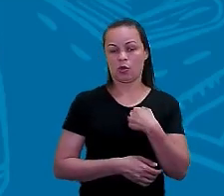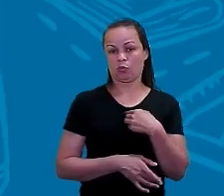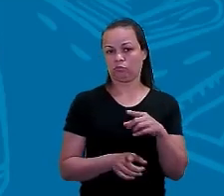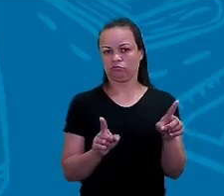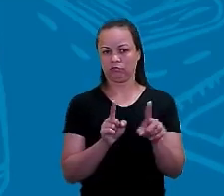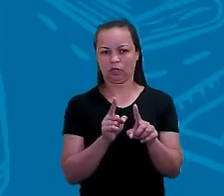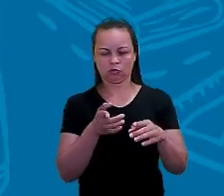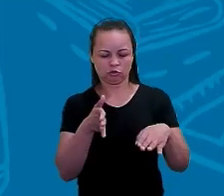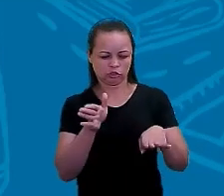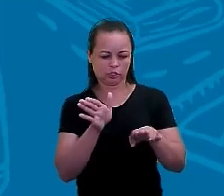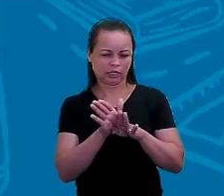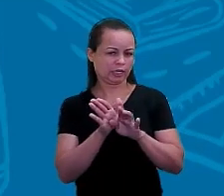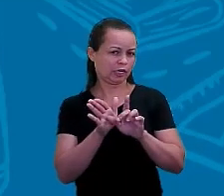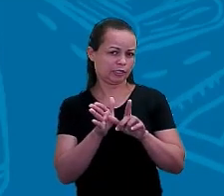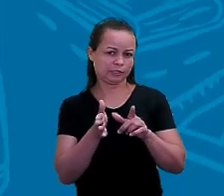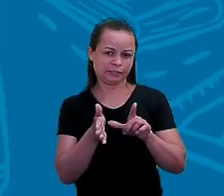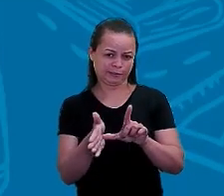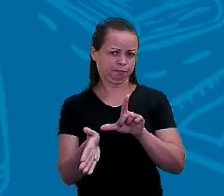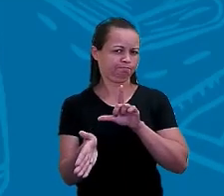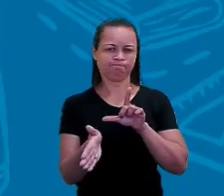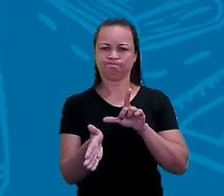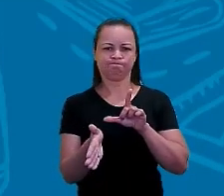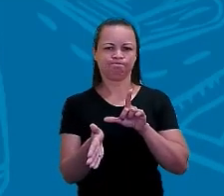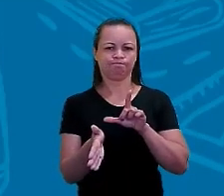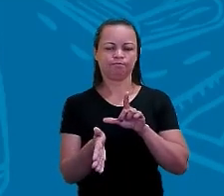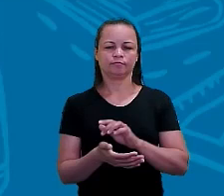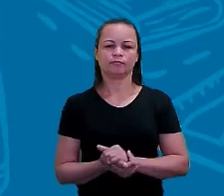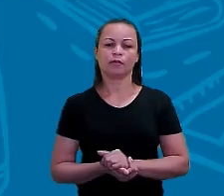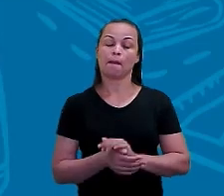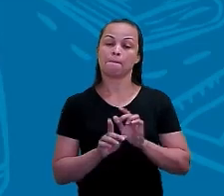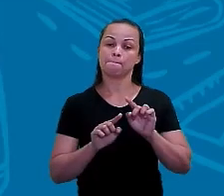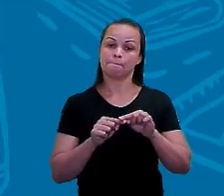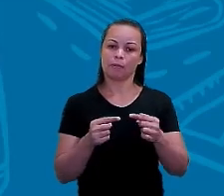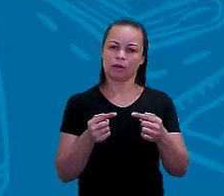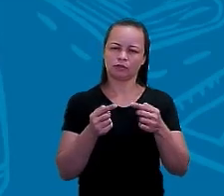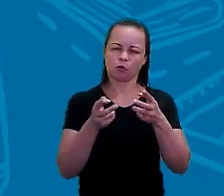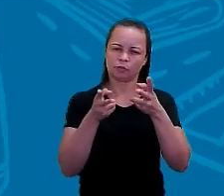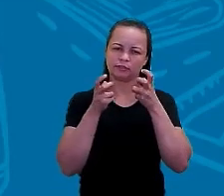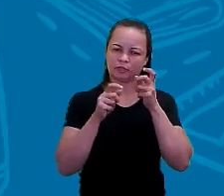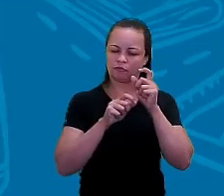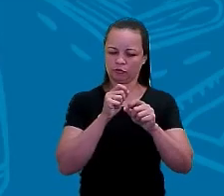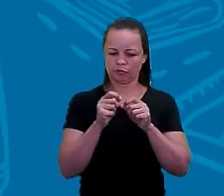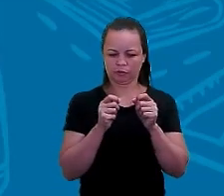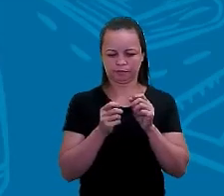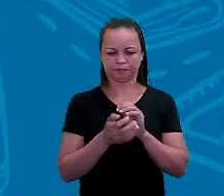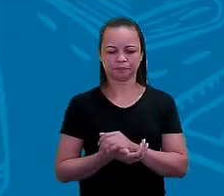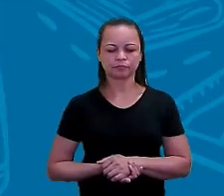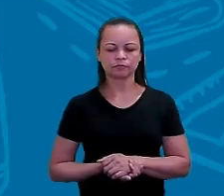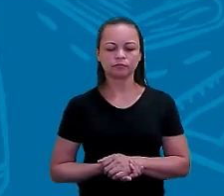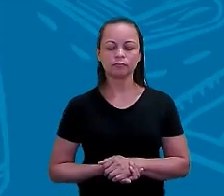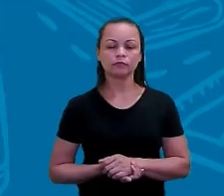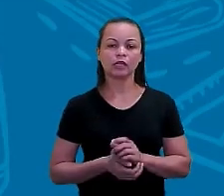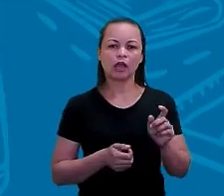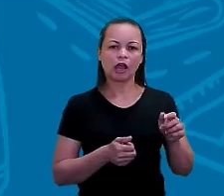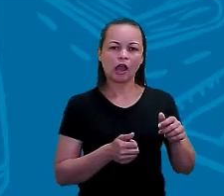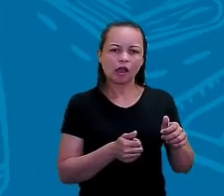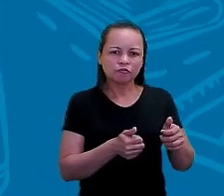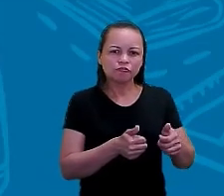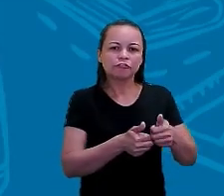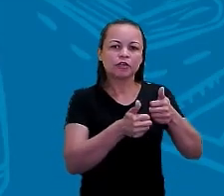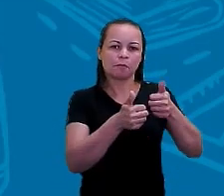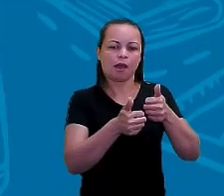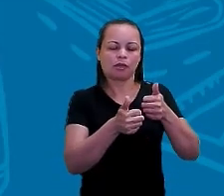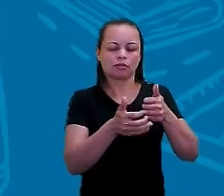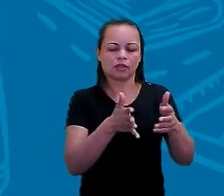não cheguei cedo. Porém, observe uma coisa. Na afirmativa, o verbo estava